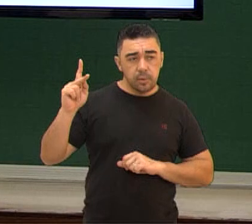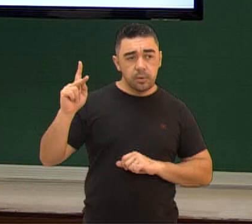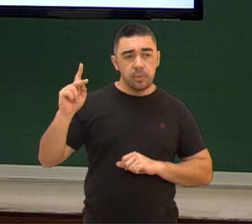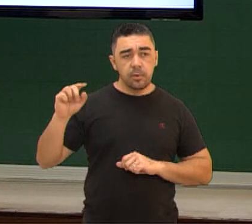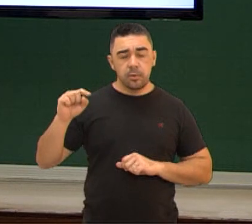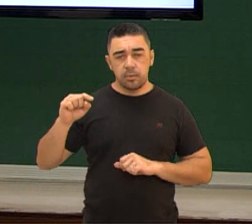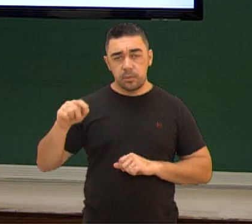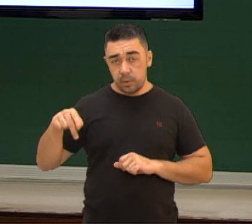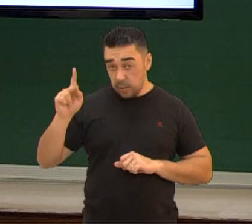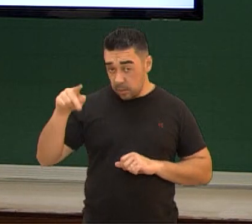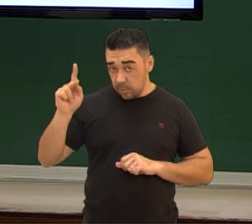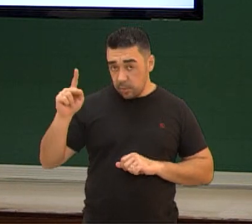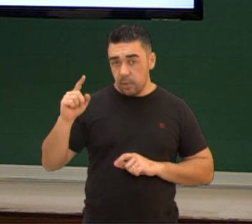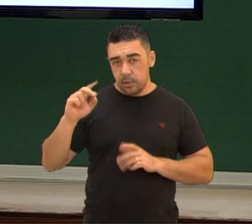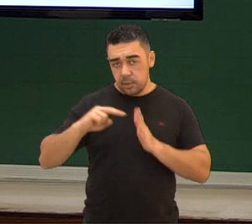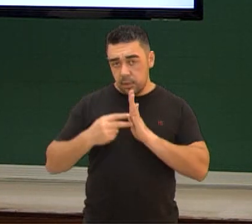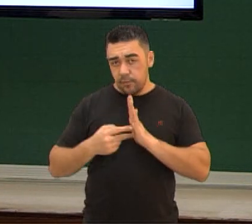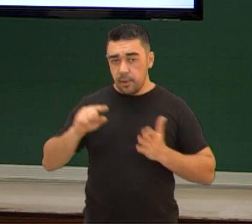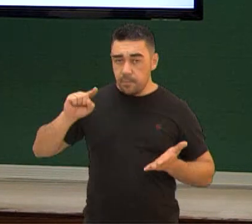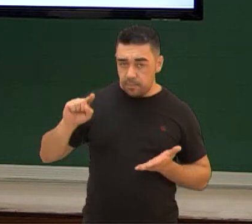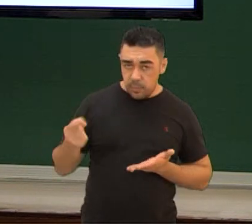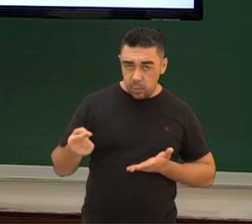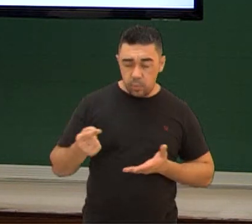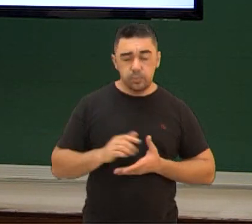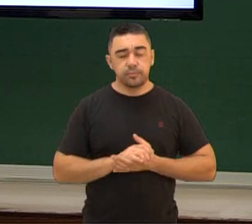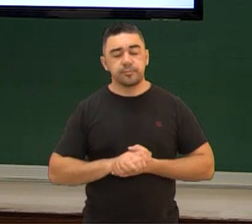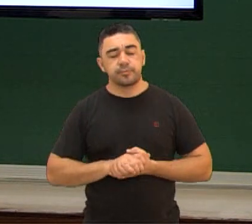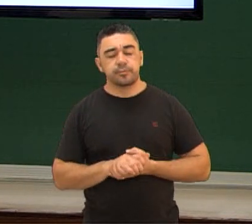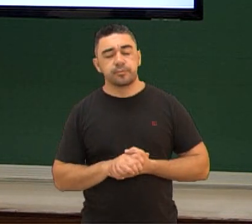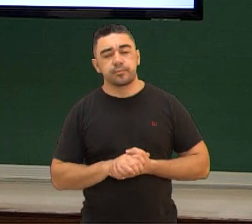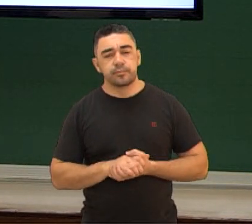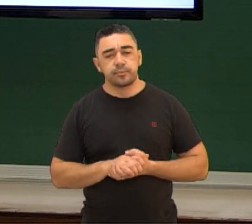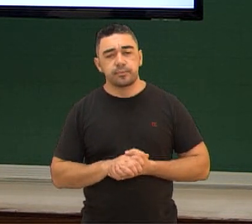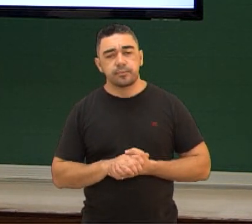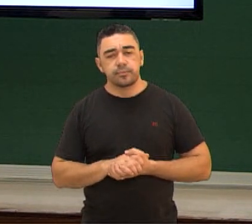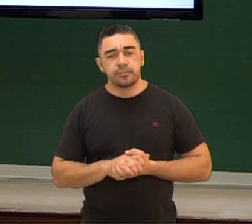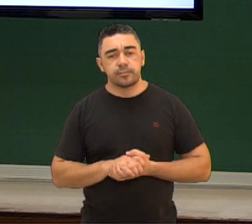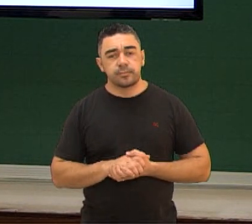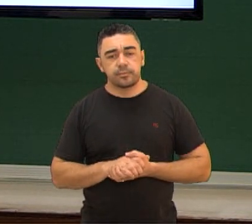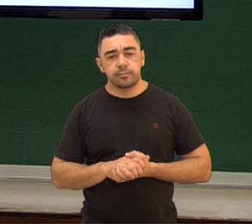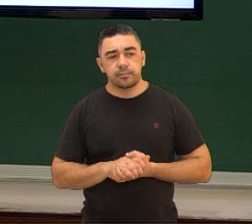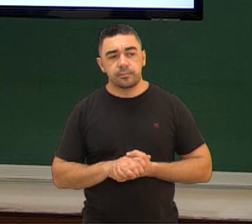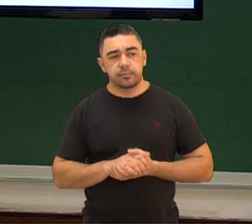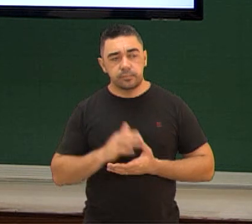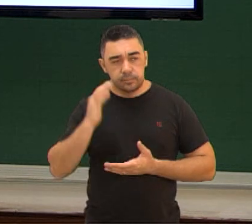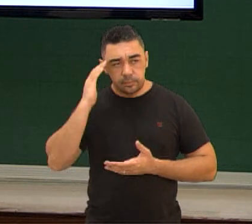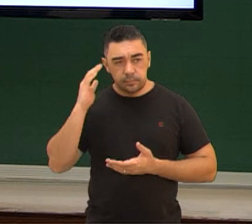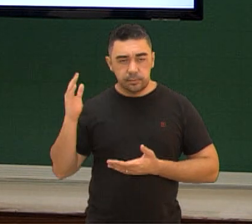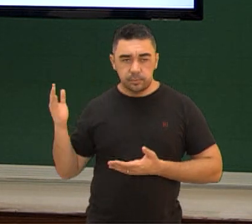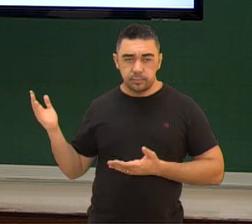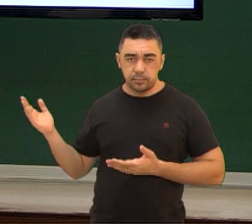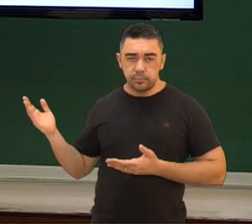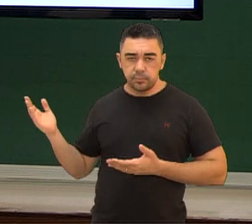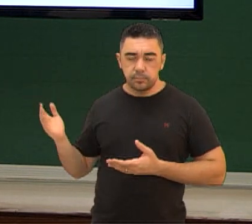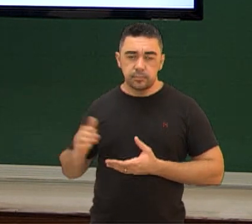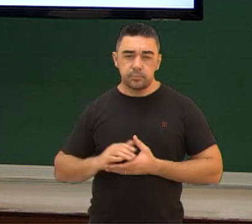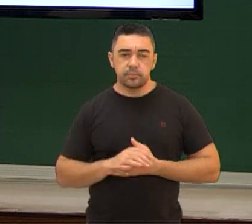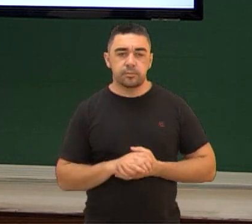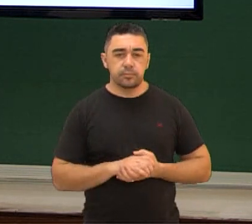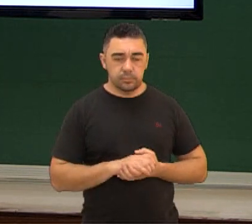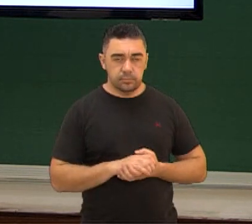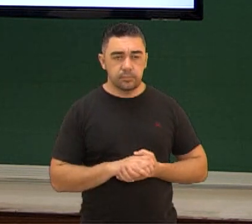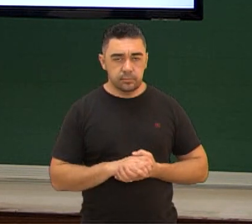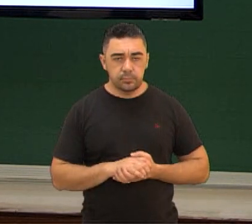2 quilos, né? Então, 2 quilo-ohm. Leva a vírgula da casa da unidade de ohm para a casa da milhar de